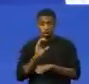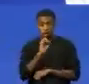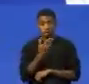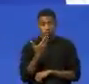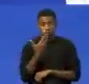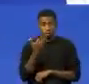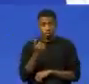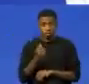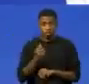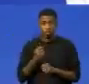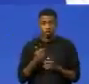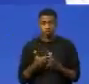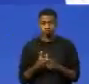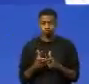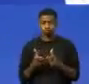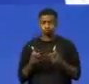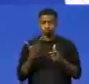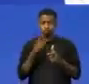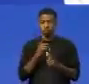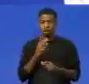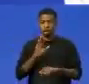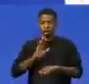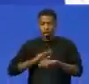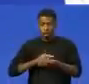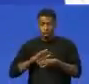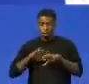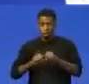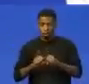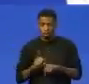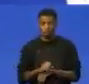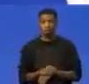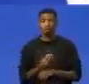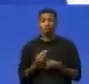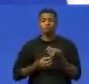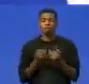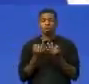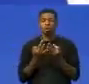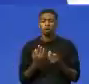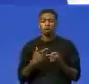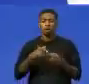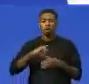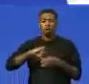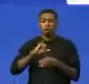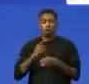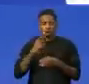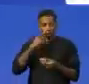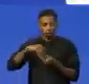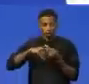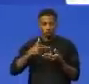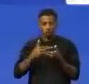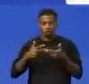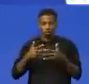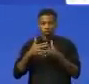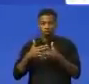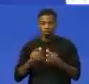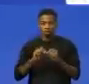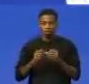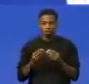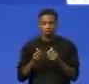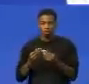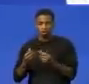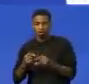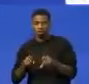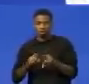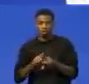maiores quantidades. Qual seria a explicação científica para isso? Bom, os óleos essenciais são misturas complexas de